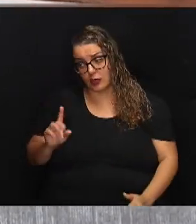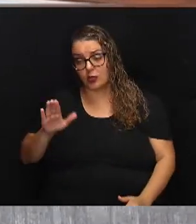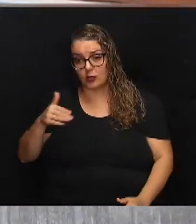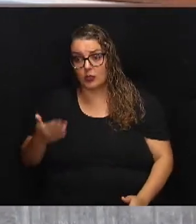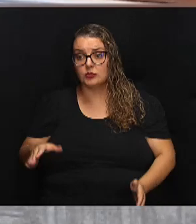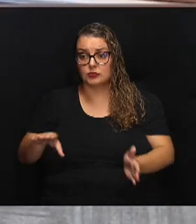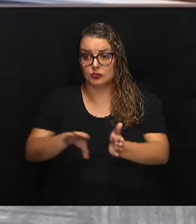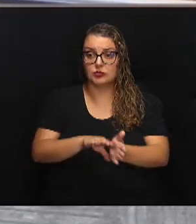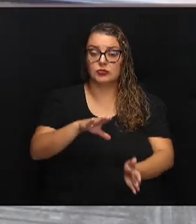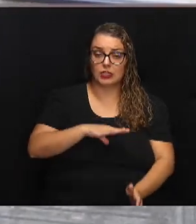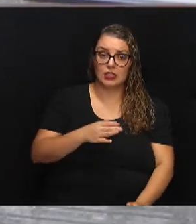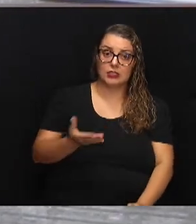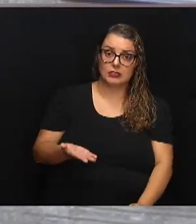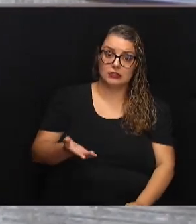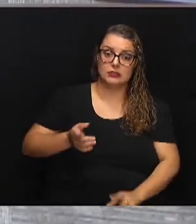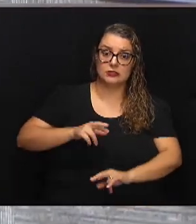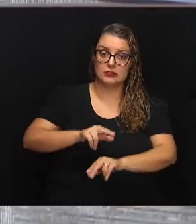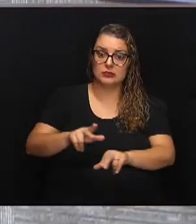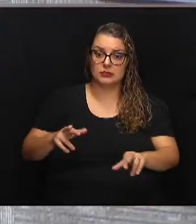nas cidades,